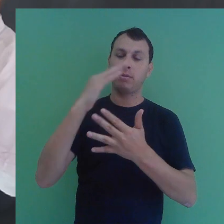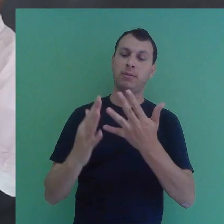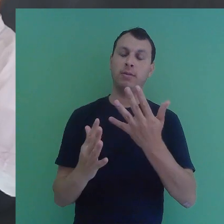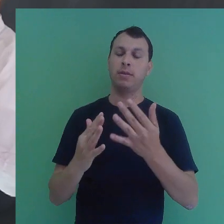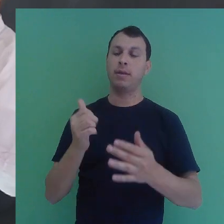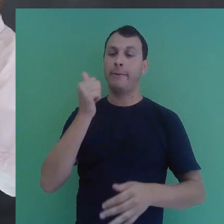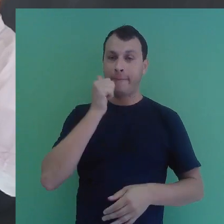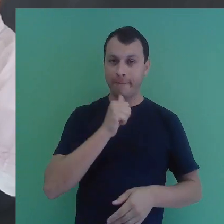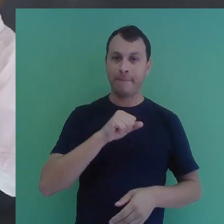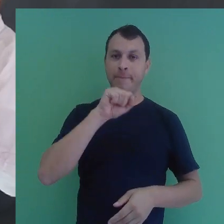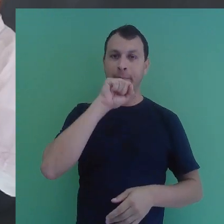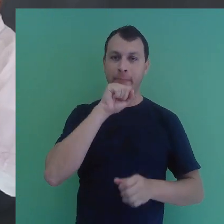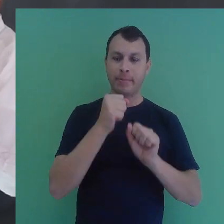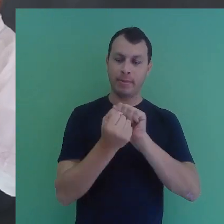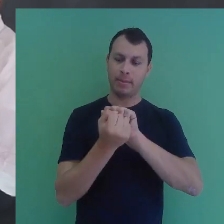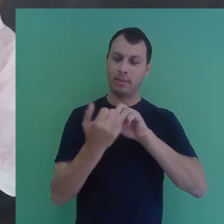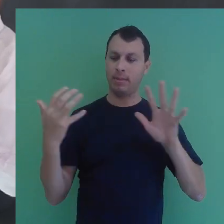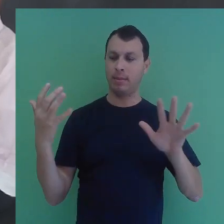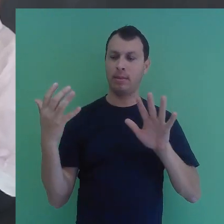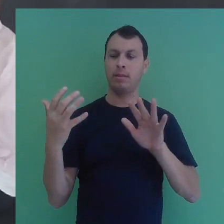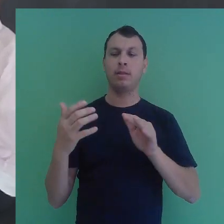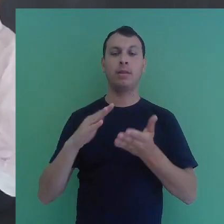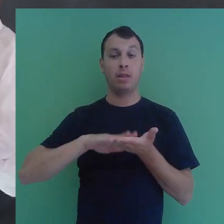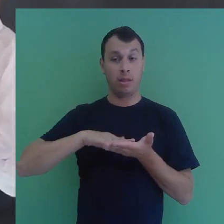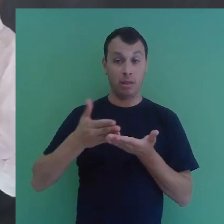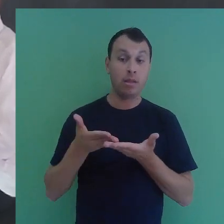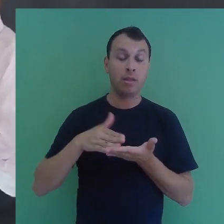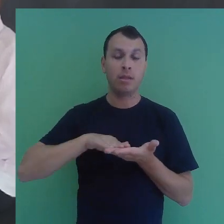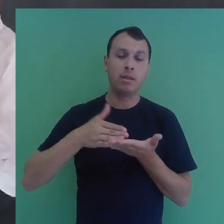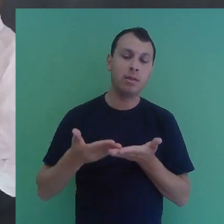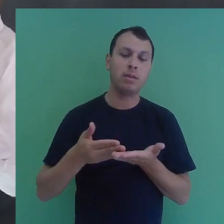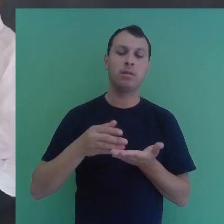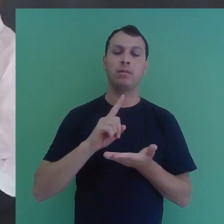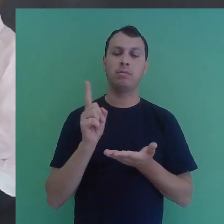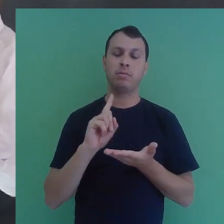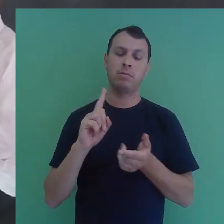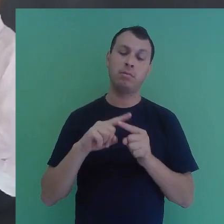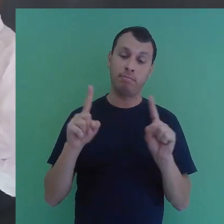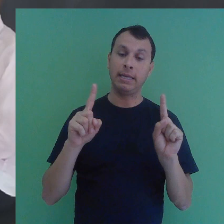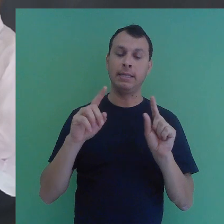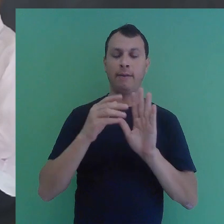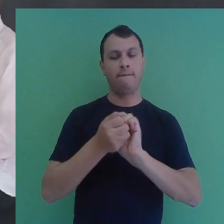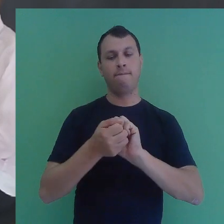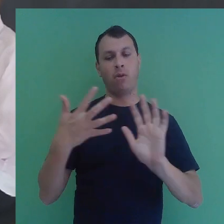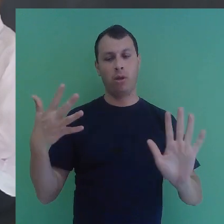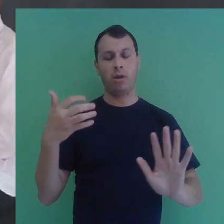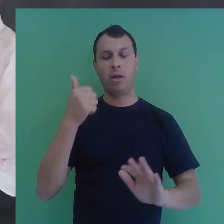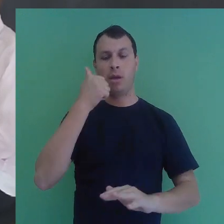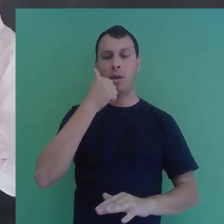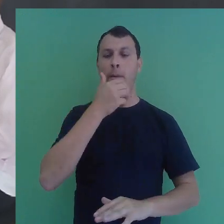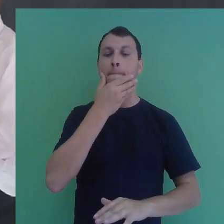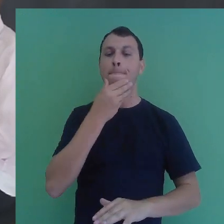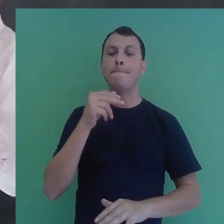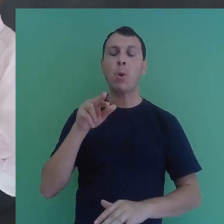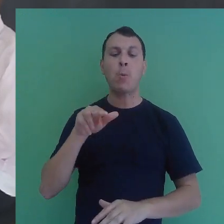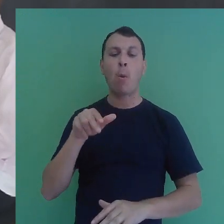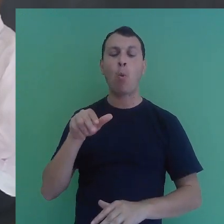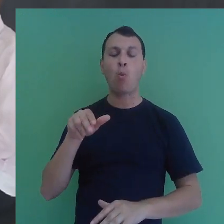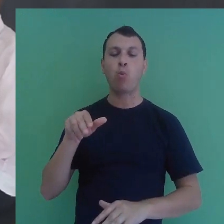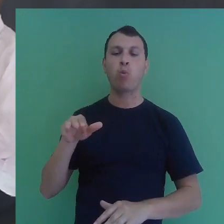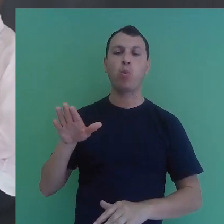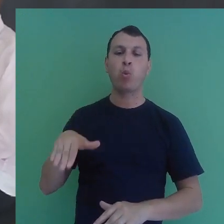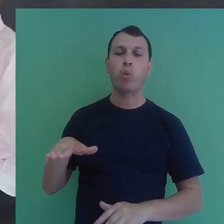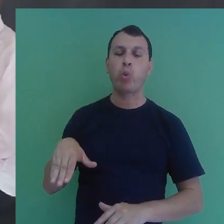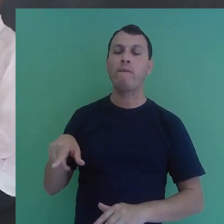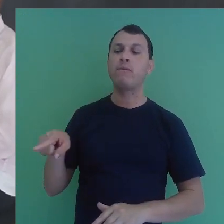minha mãe, ela é fluente em língua de sinais, ela não é intérprete, mas ela é fluente. O meu irmão mais novo é intérprete de Libras e a minha irmã